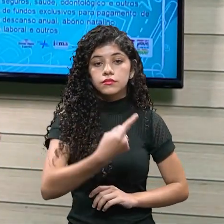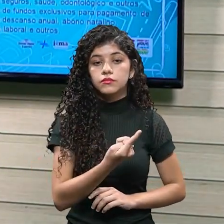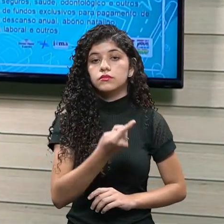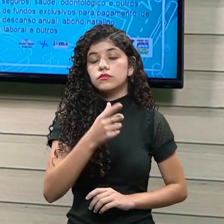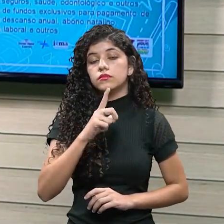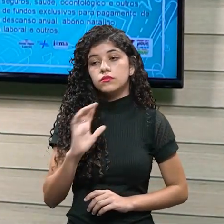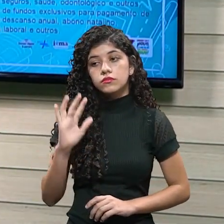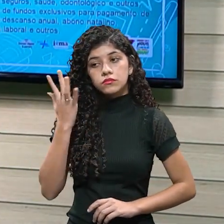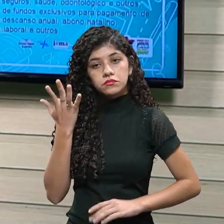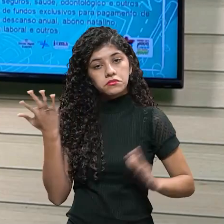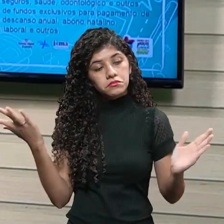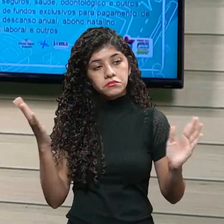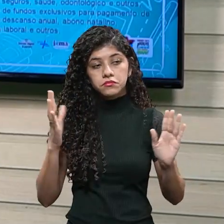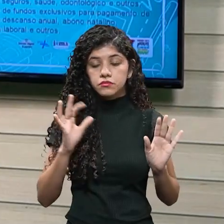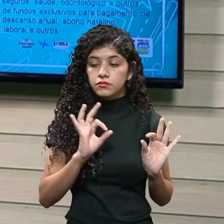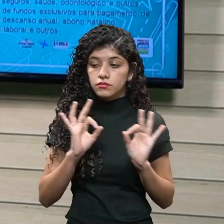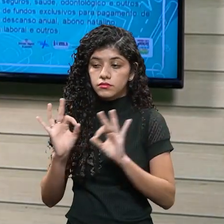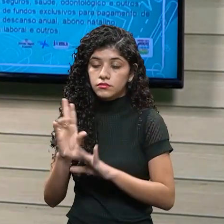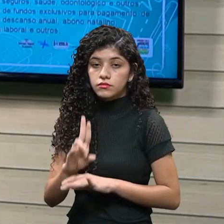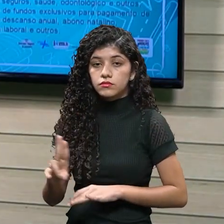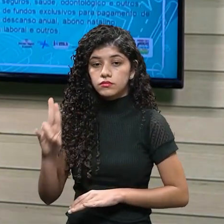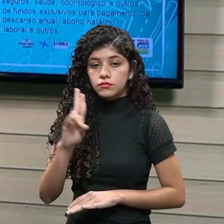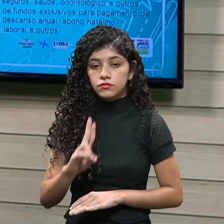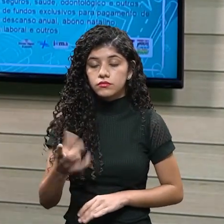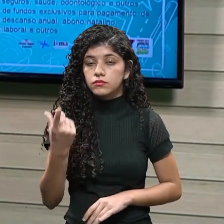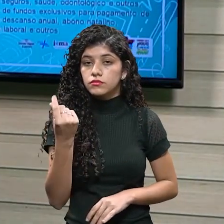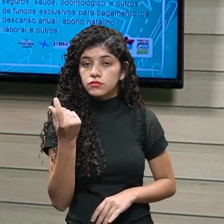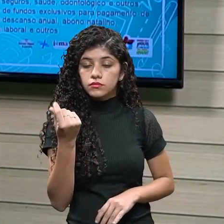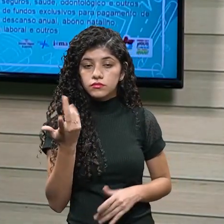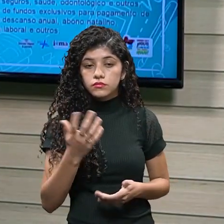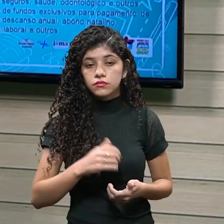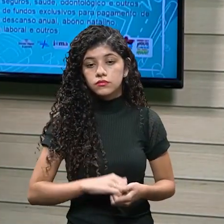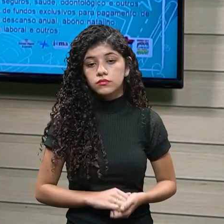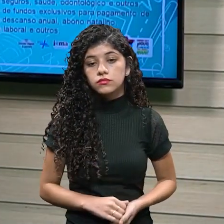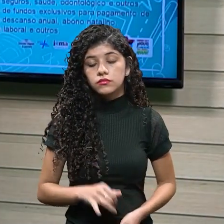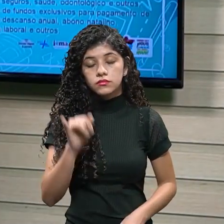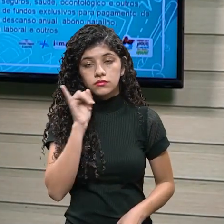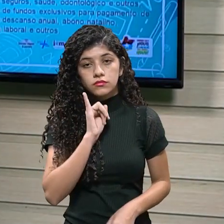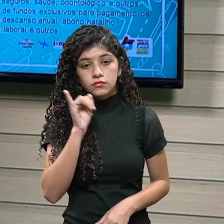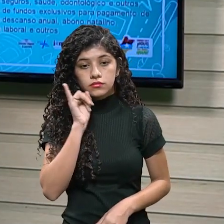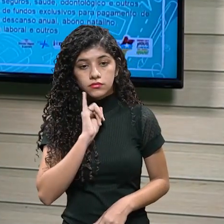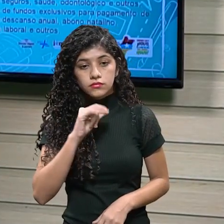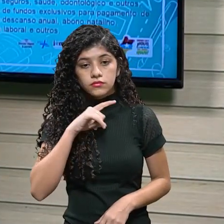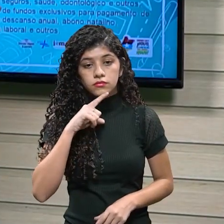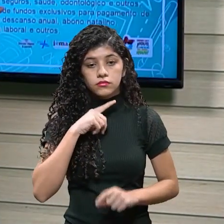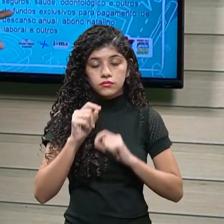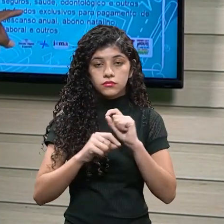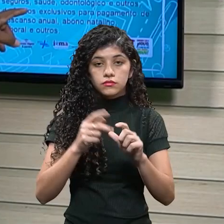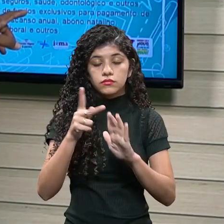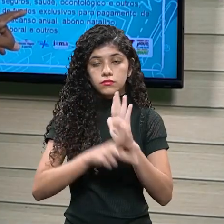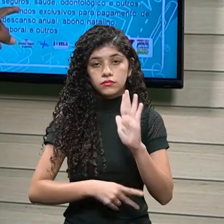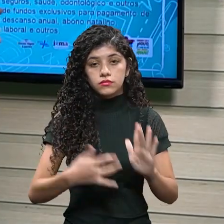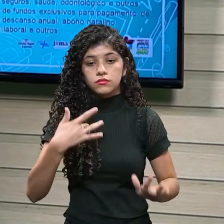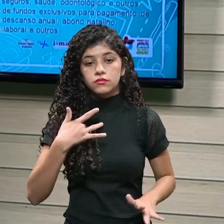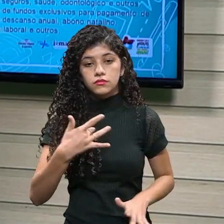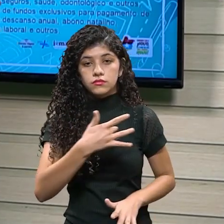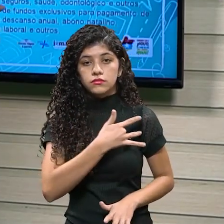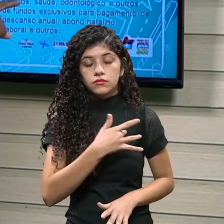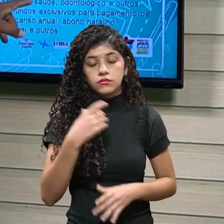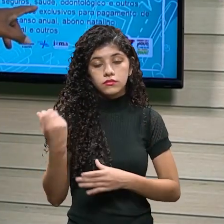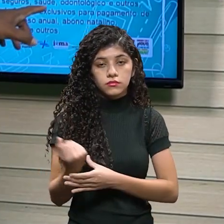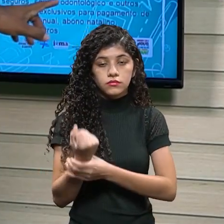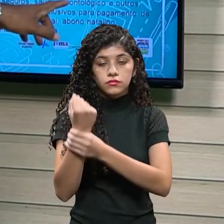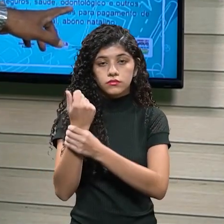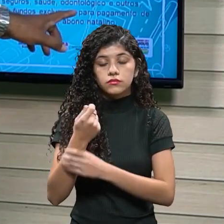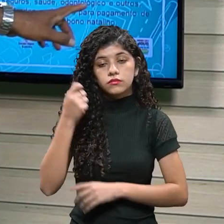determinada situação. Então, por exemplo, o fundo ele é para suprir os convênios de plano de saúde, o plano de